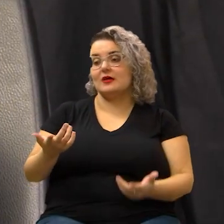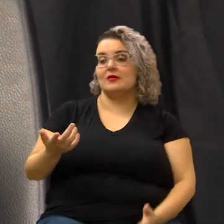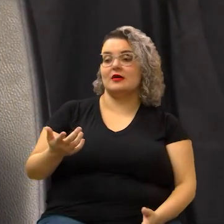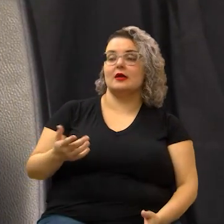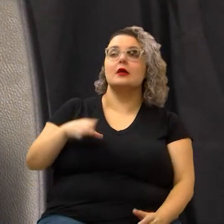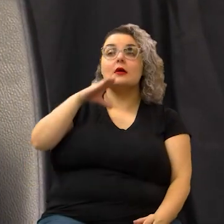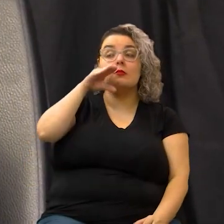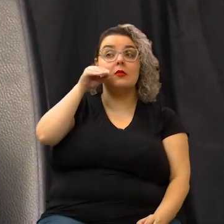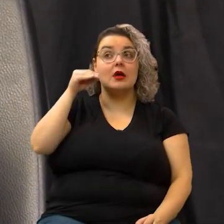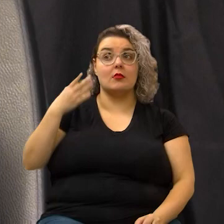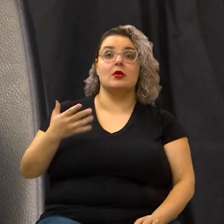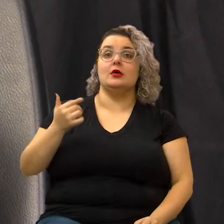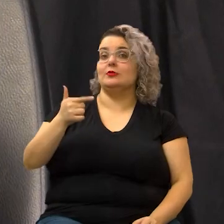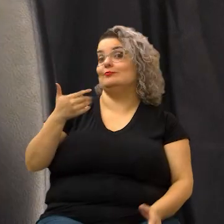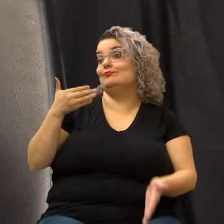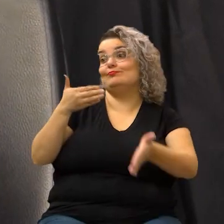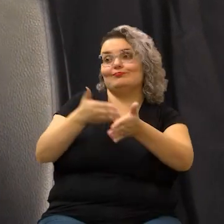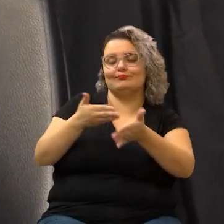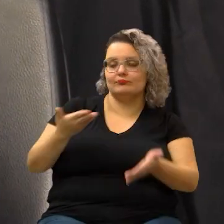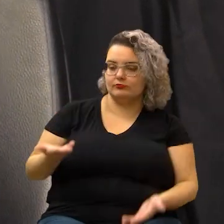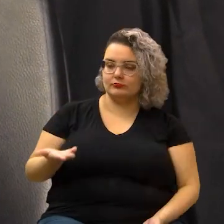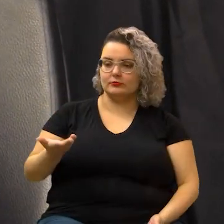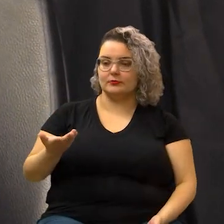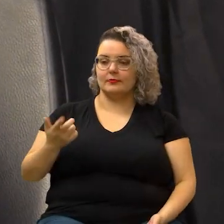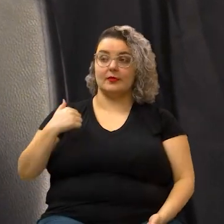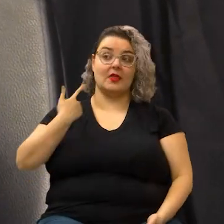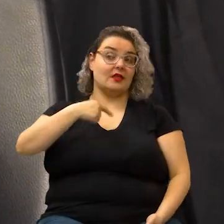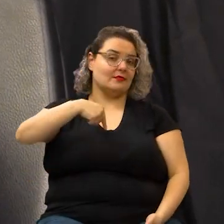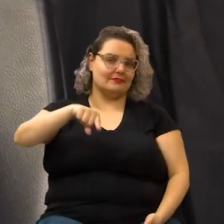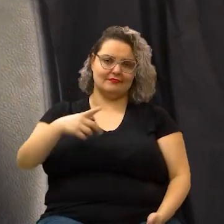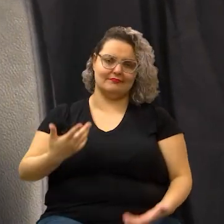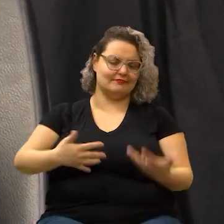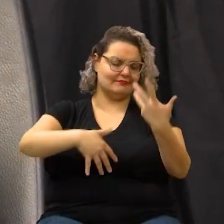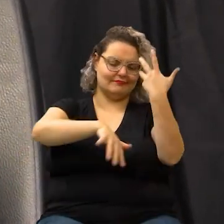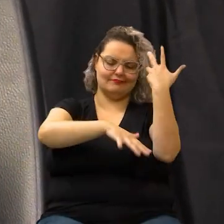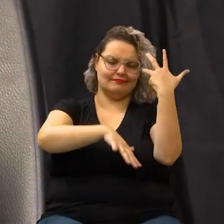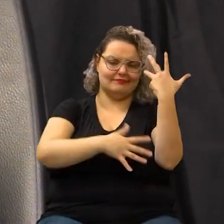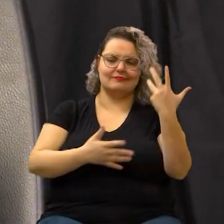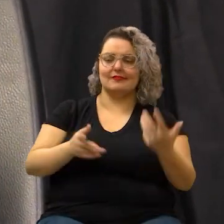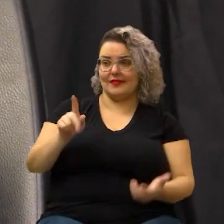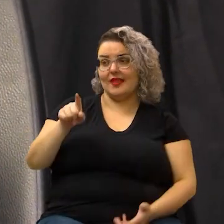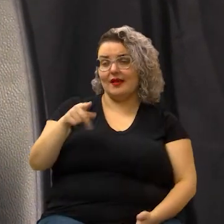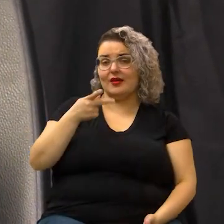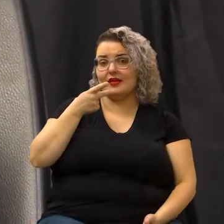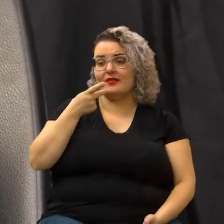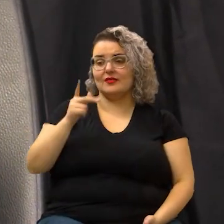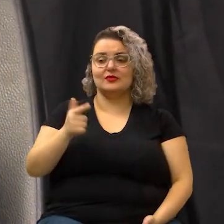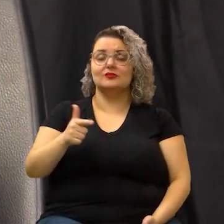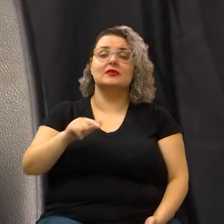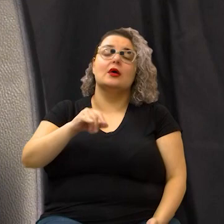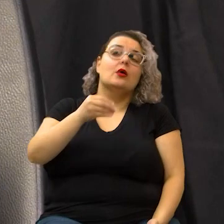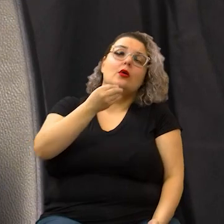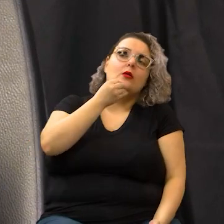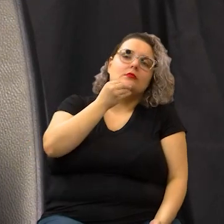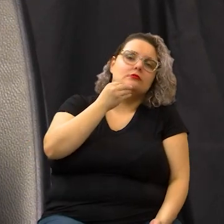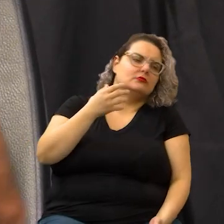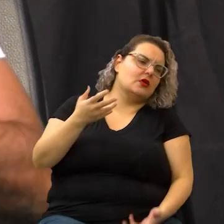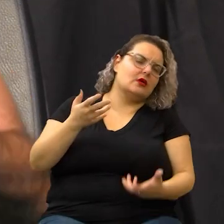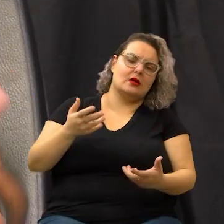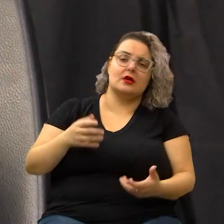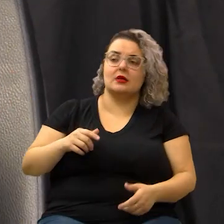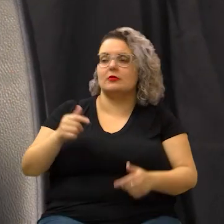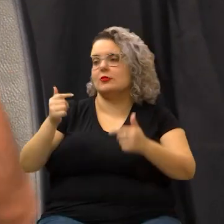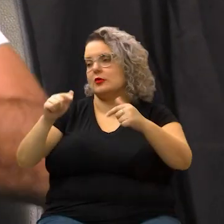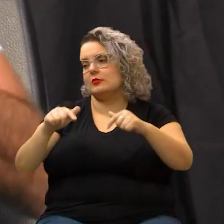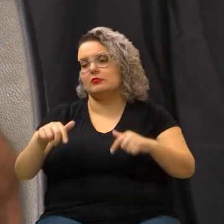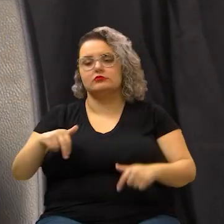o problema é que para adolescência não tem limite. Sim. E a gente ia, ali tinha muita... É o que eu tô falando, não tem oportunidade. Então a gente